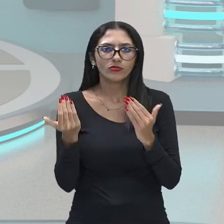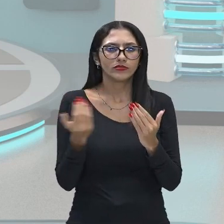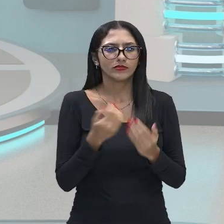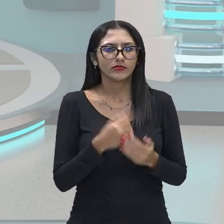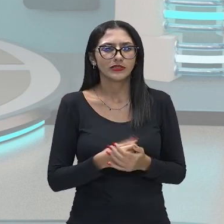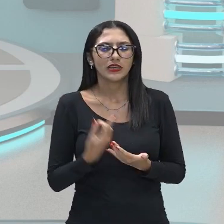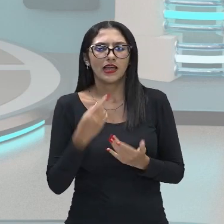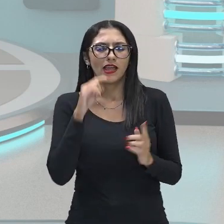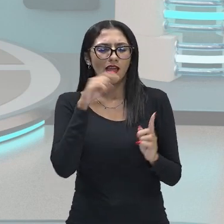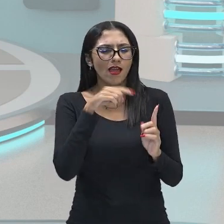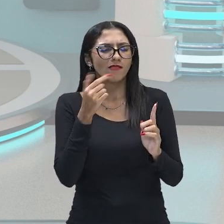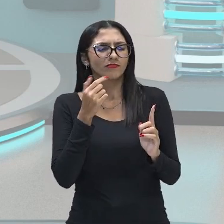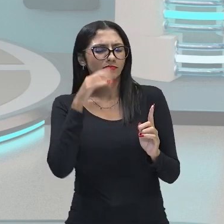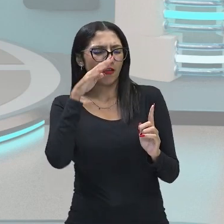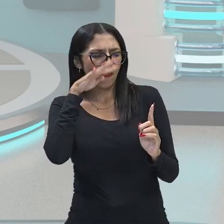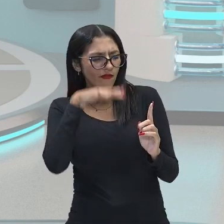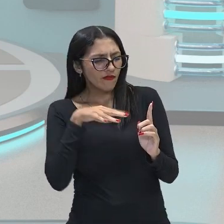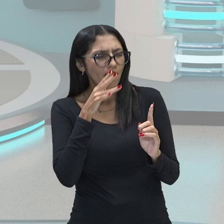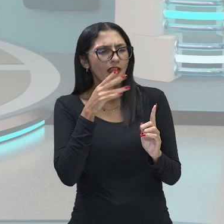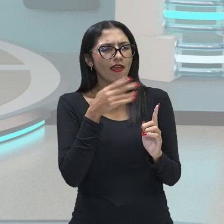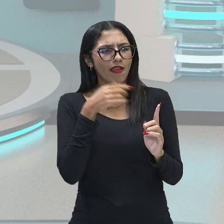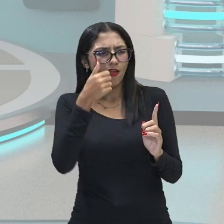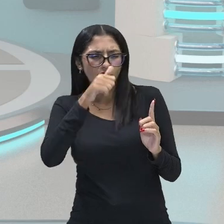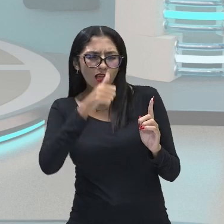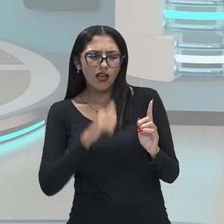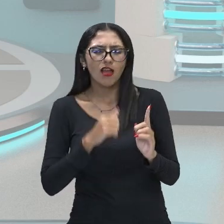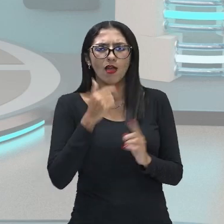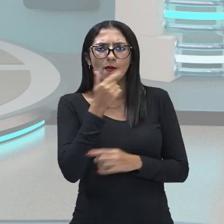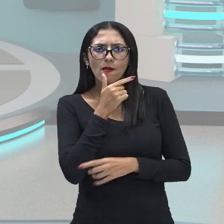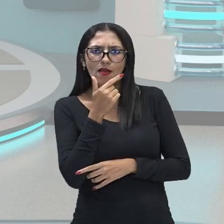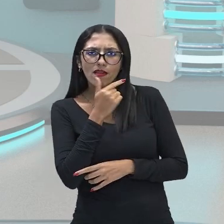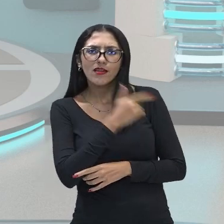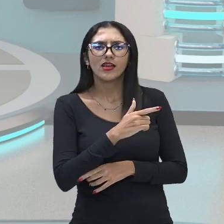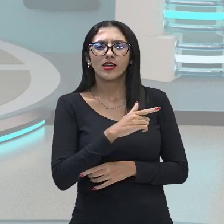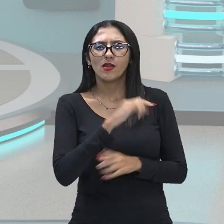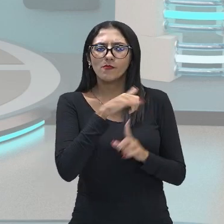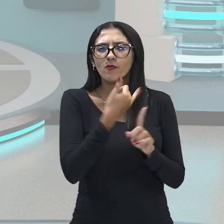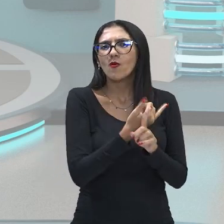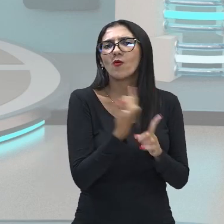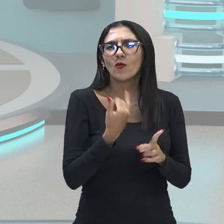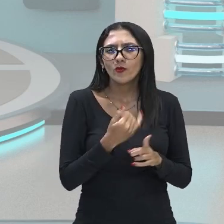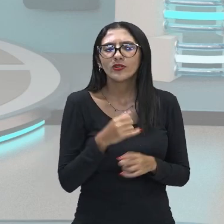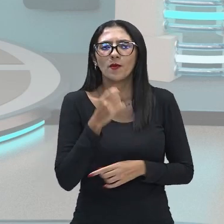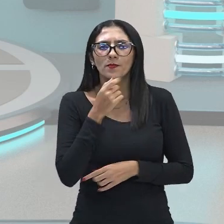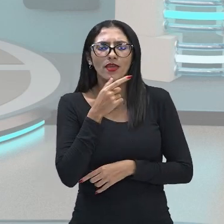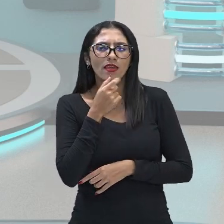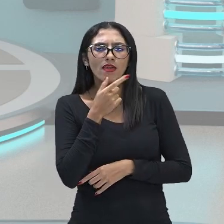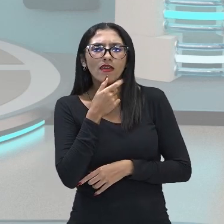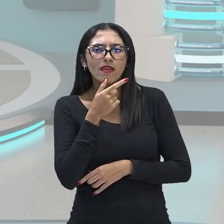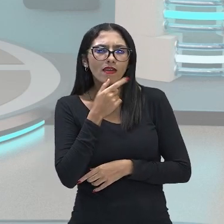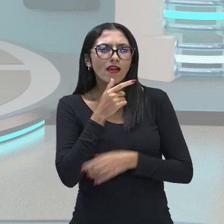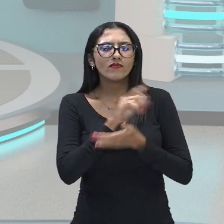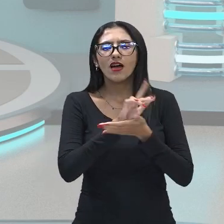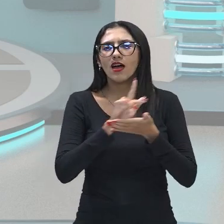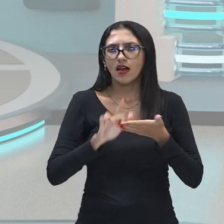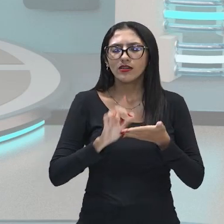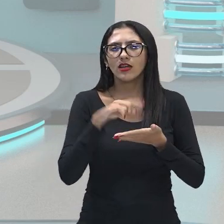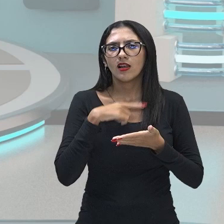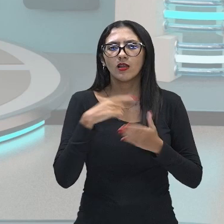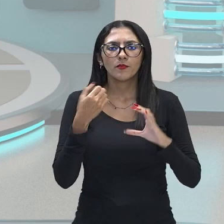que recebem esse esse estereótipo né esse apelido esse nome essa essa